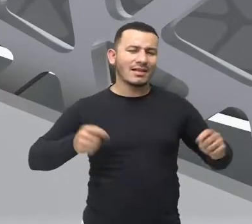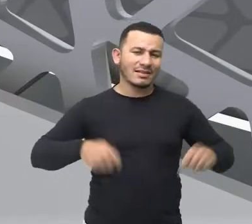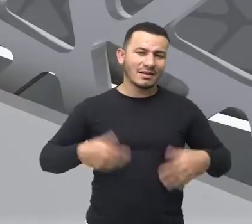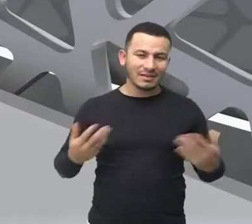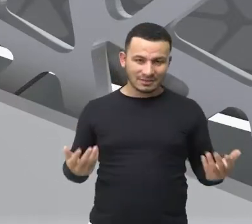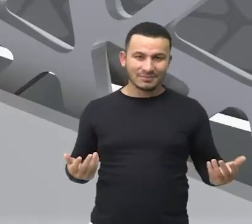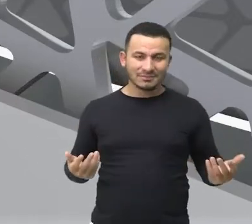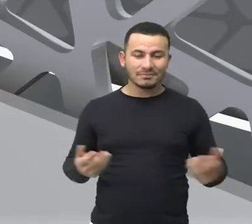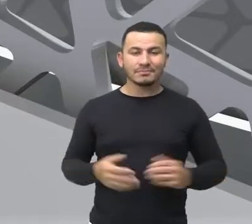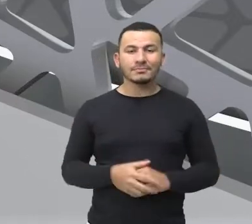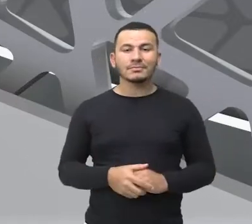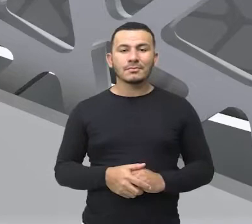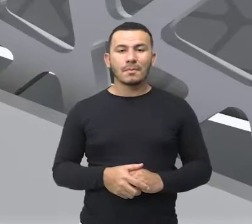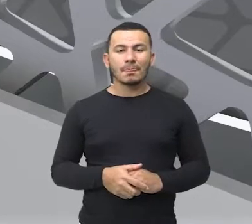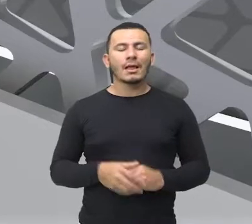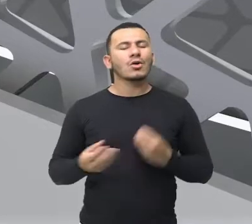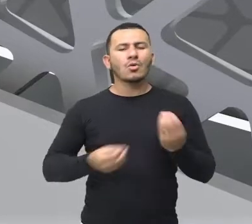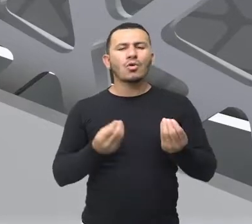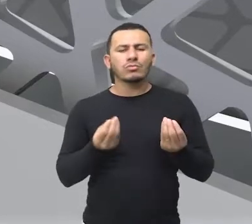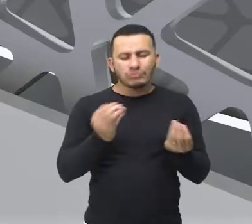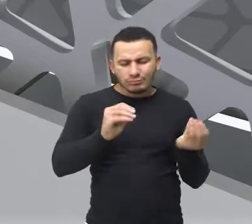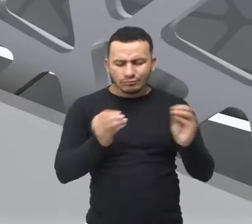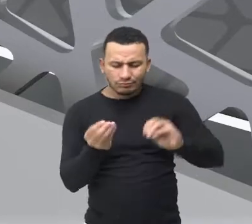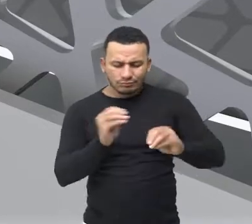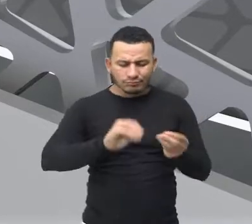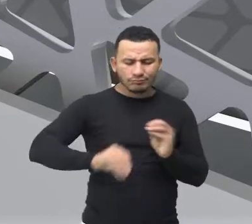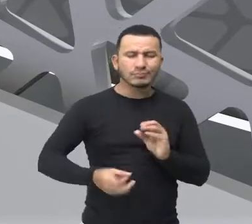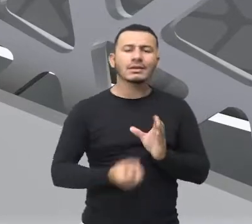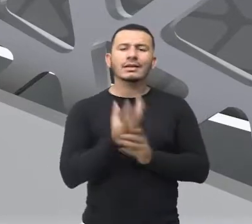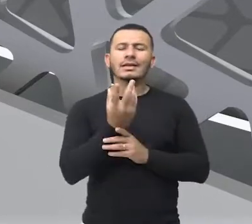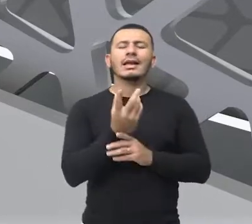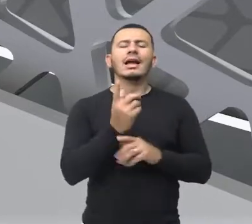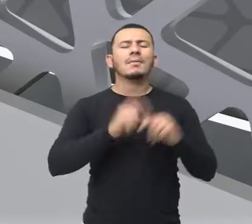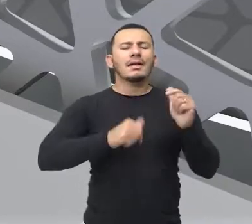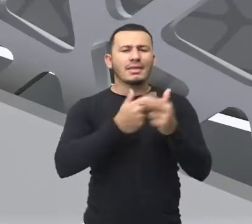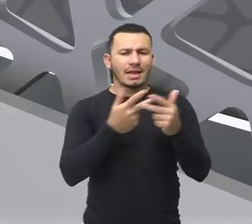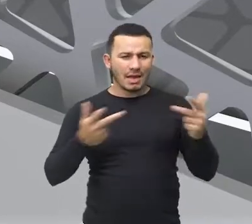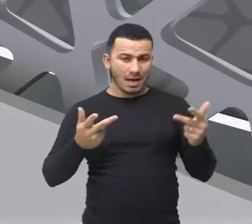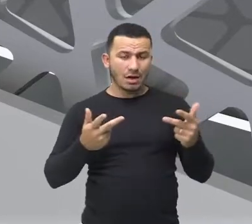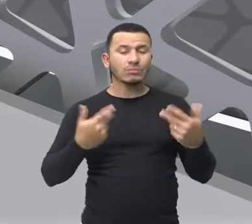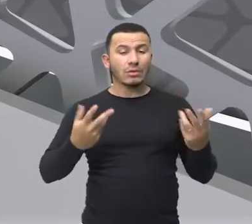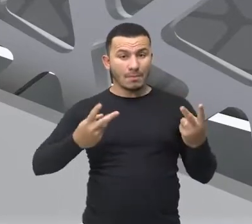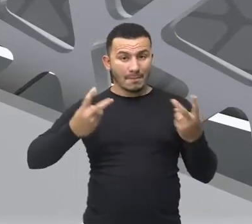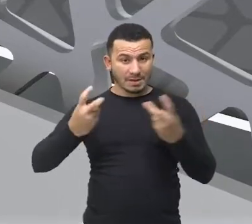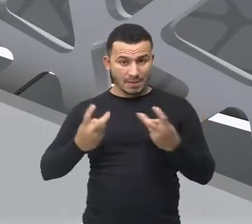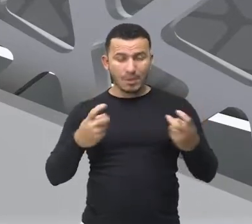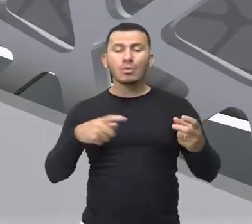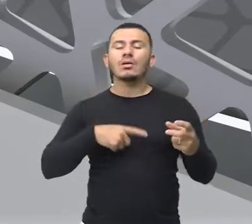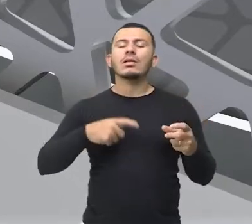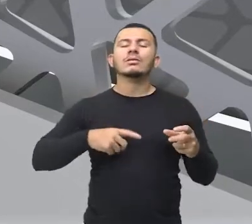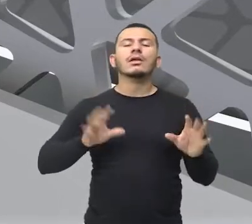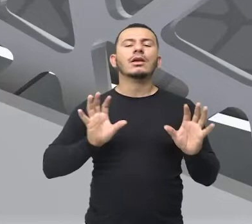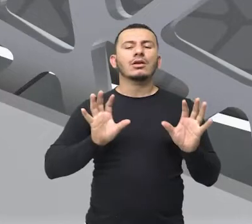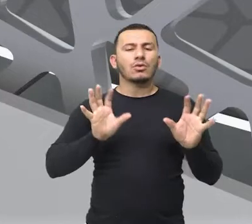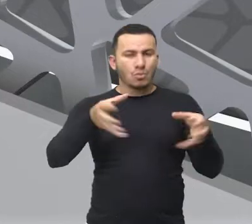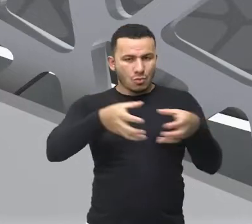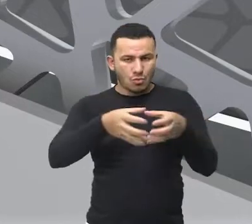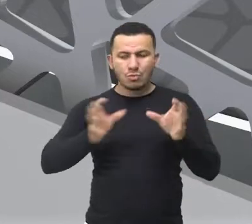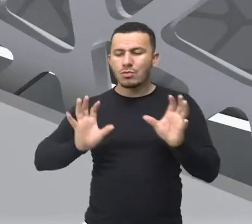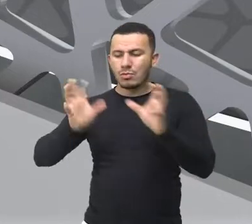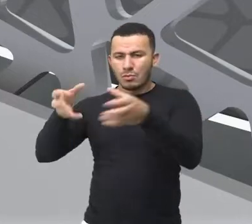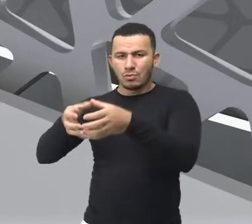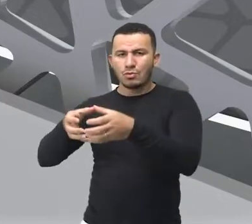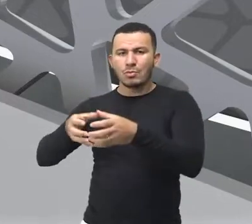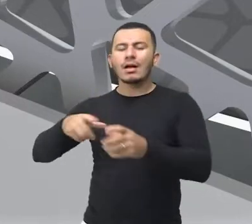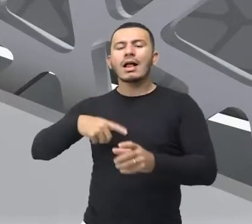amigos, como fazer brinquedos também com material reciclável. Então percebe que a notícia sempre de um veículo